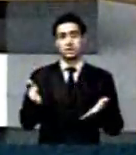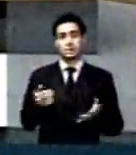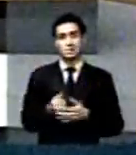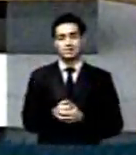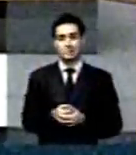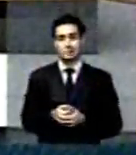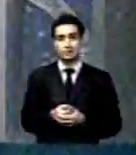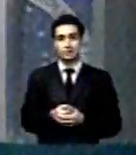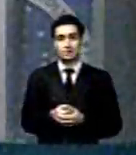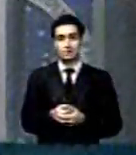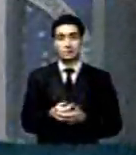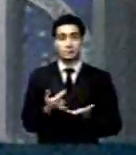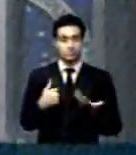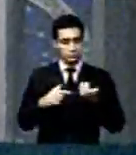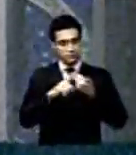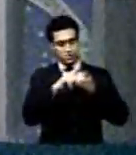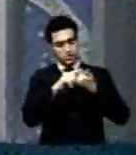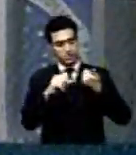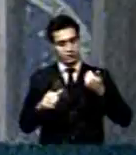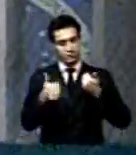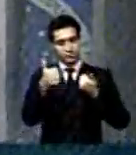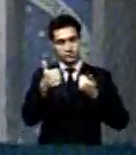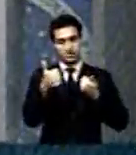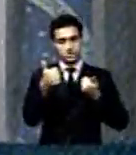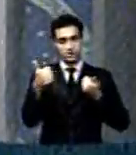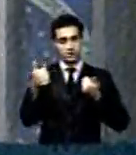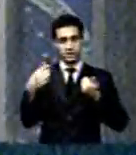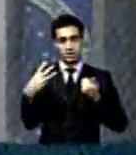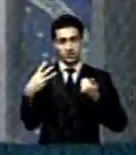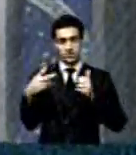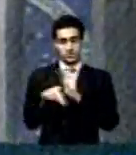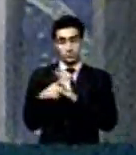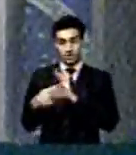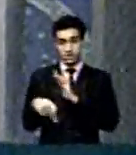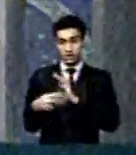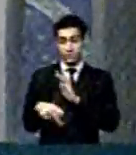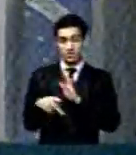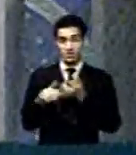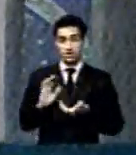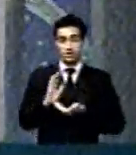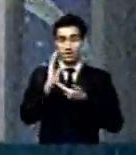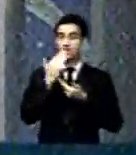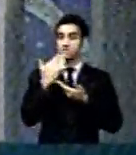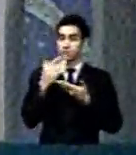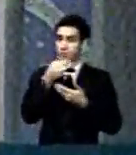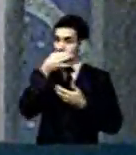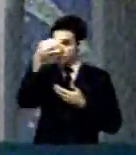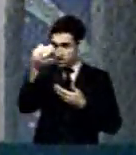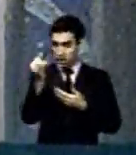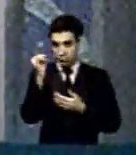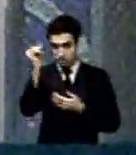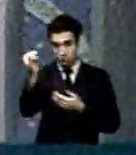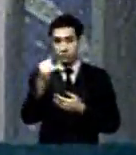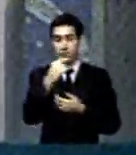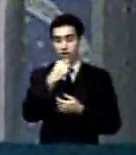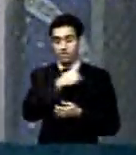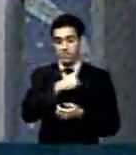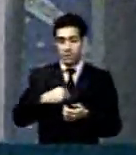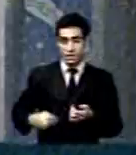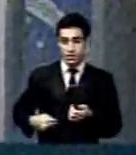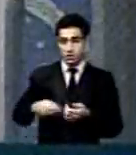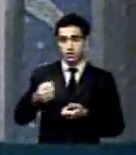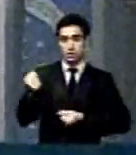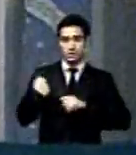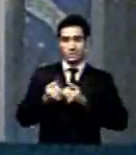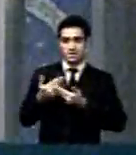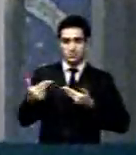com fundamento no artigo 113 do Regimento Interno da Câmara dos Deputados, sugerir ao excelentíssimo senhor ministro de Transportes, Paulo